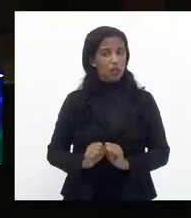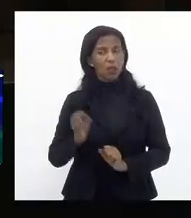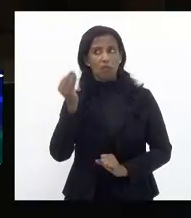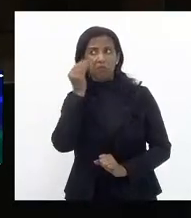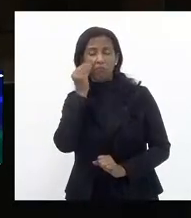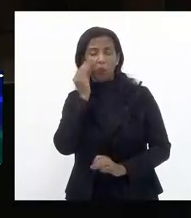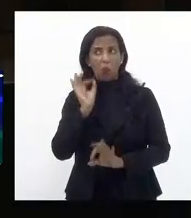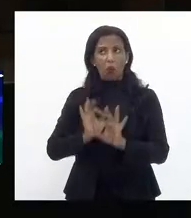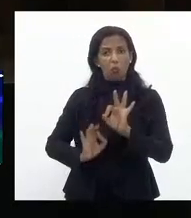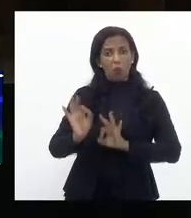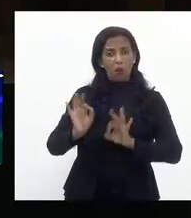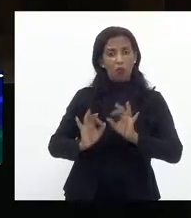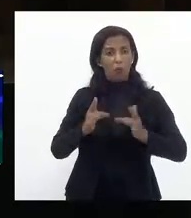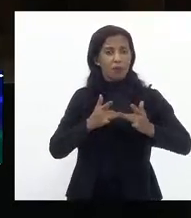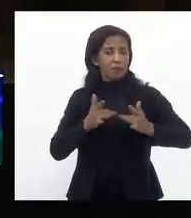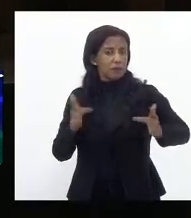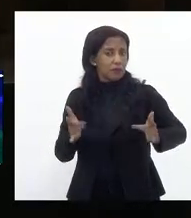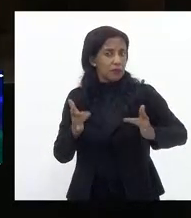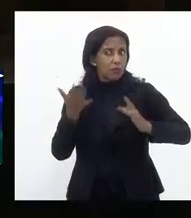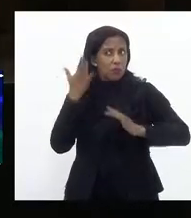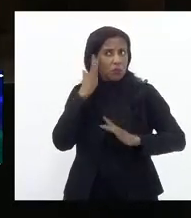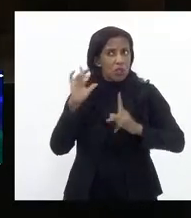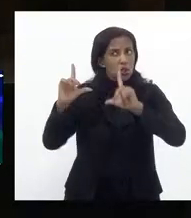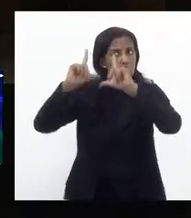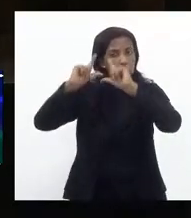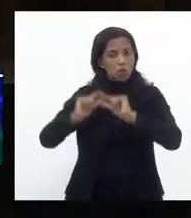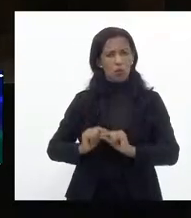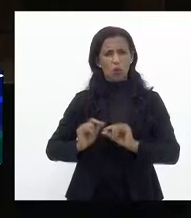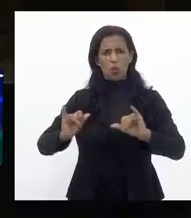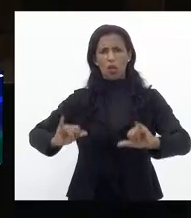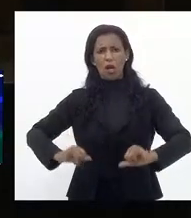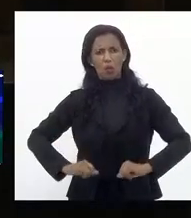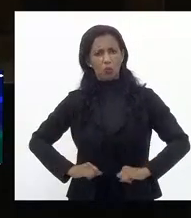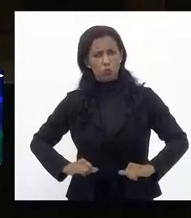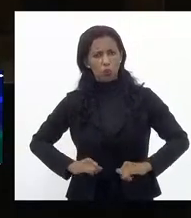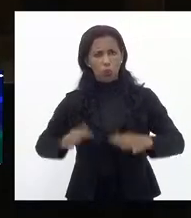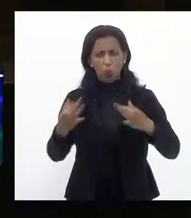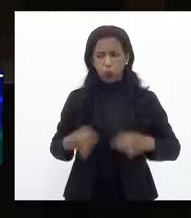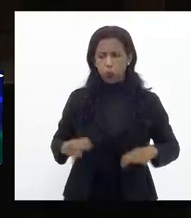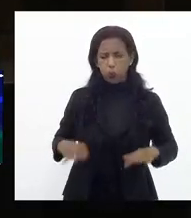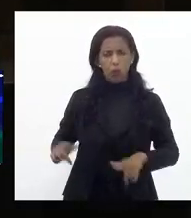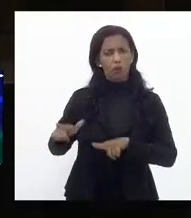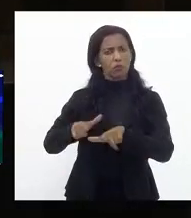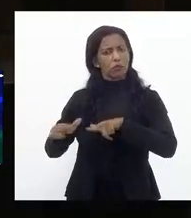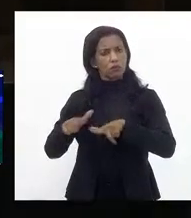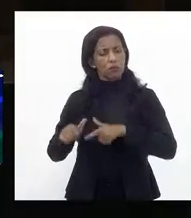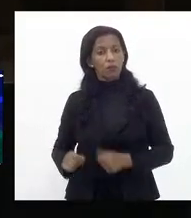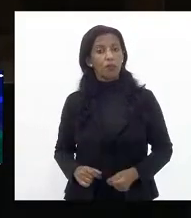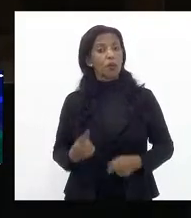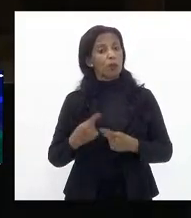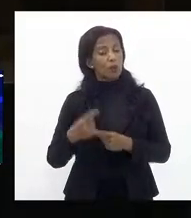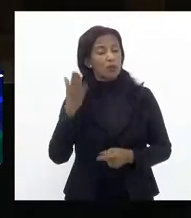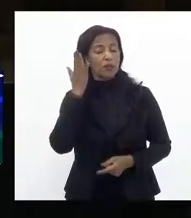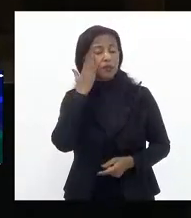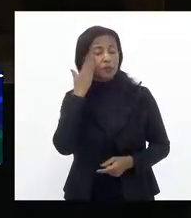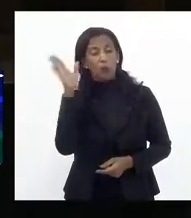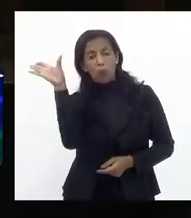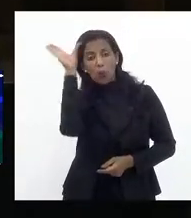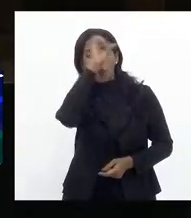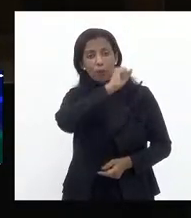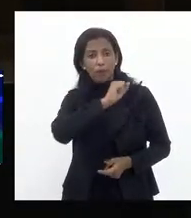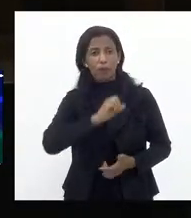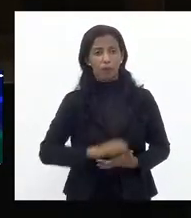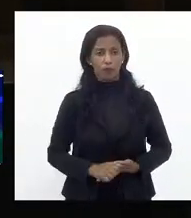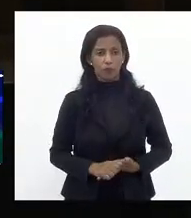uma maneira sensível, amenizar a dor dos servidores. Porque sabemos e